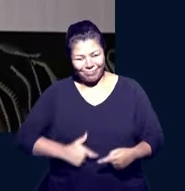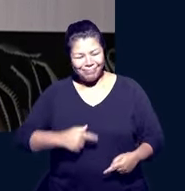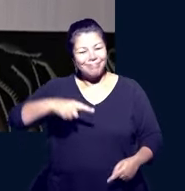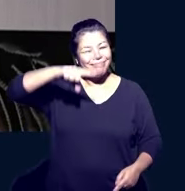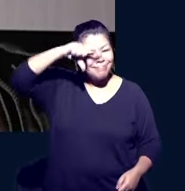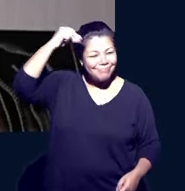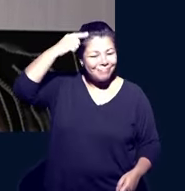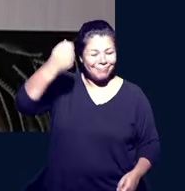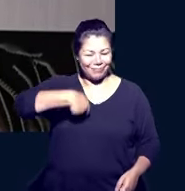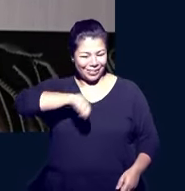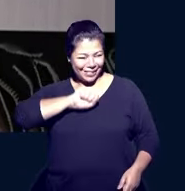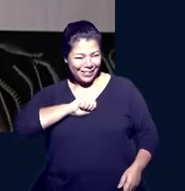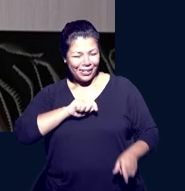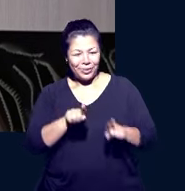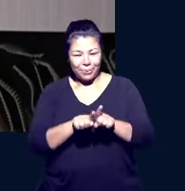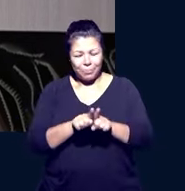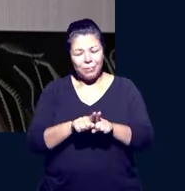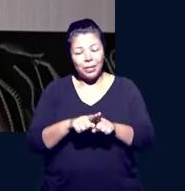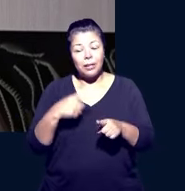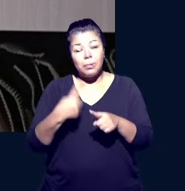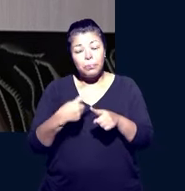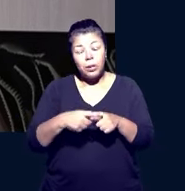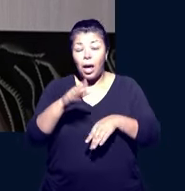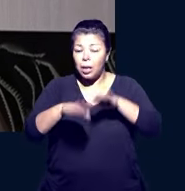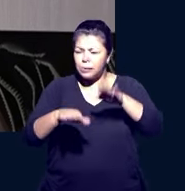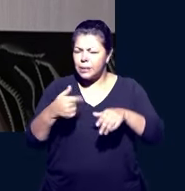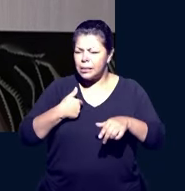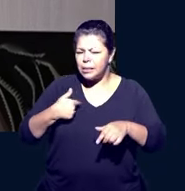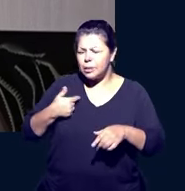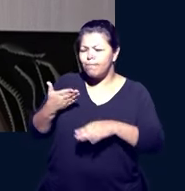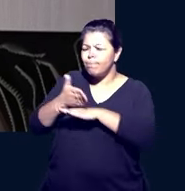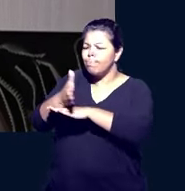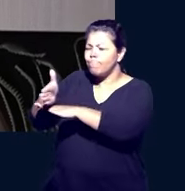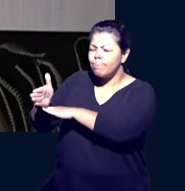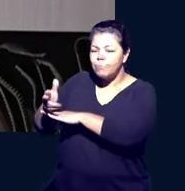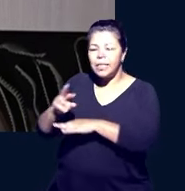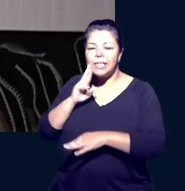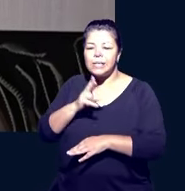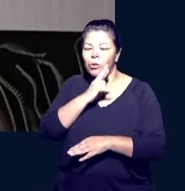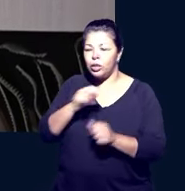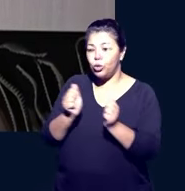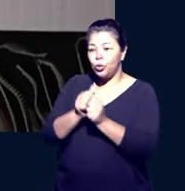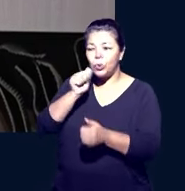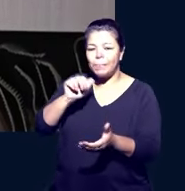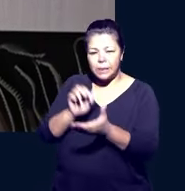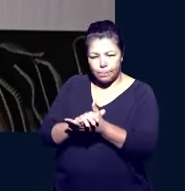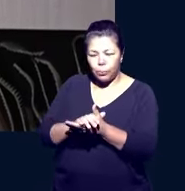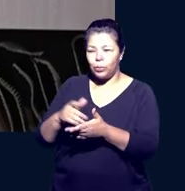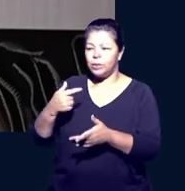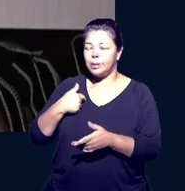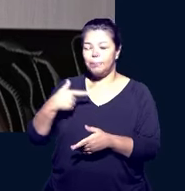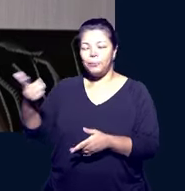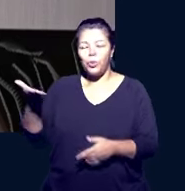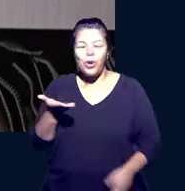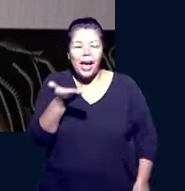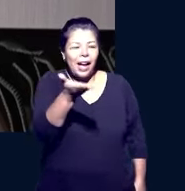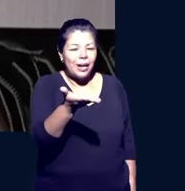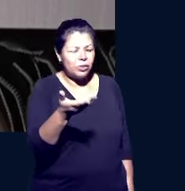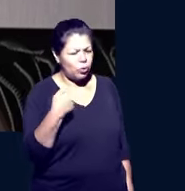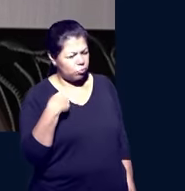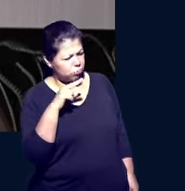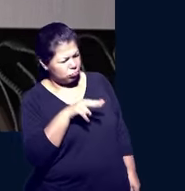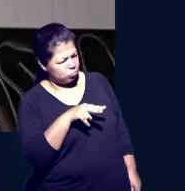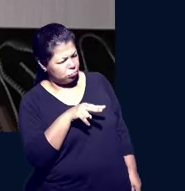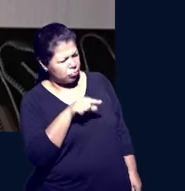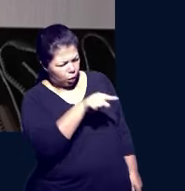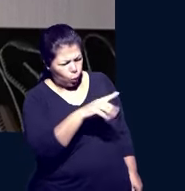com a minha mulher e um Garção veio até a mesa e disse eu conheço o senhor de algum lugar eu ri timidamente ele foi veio voltou e